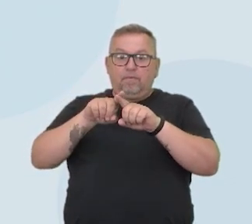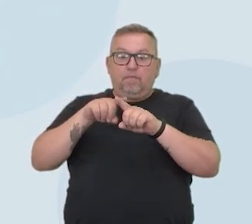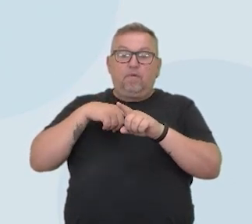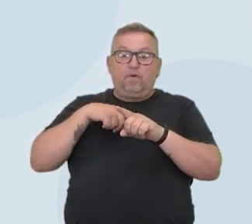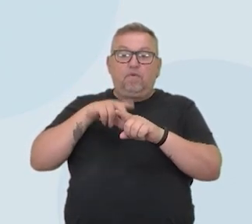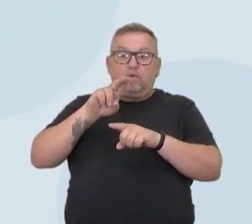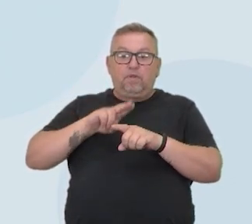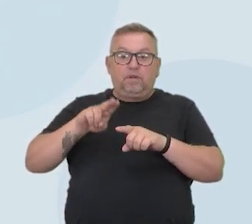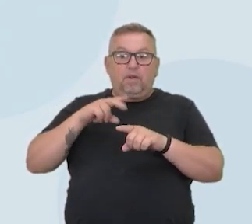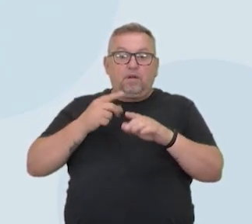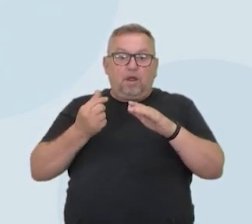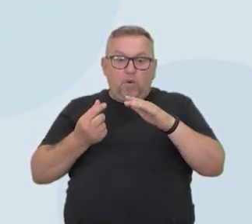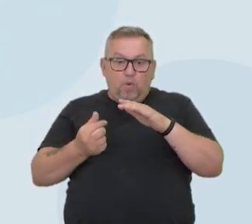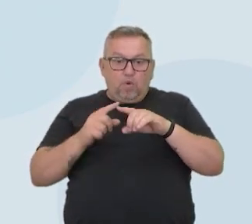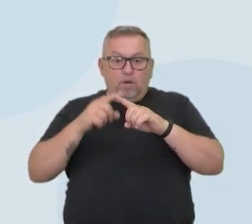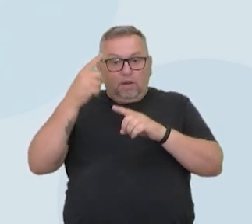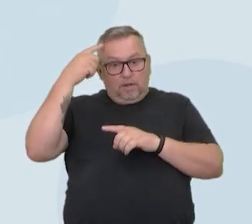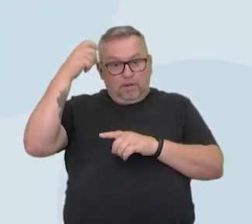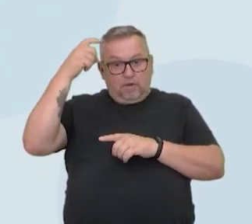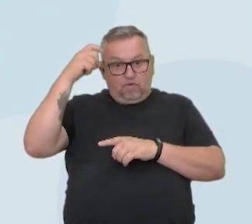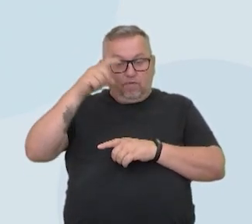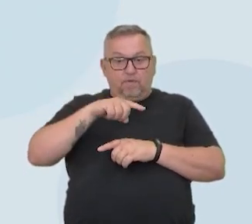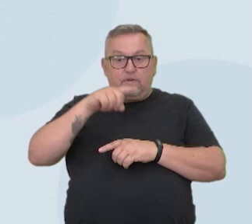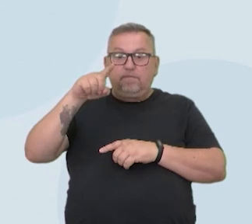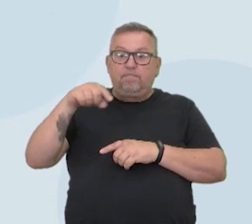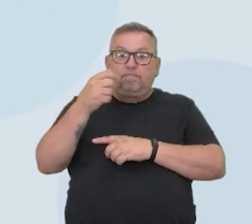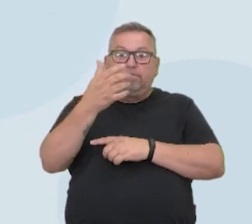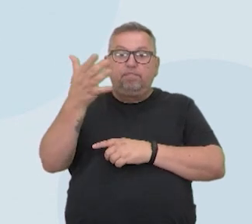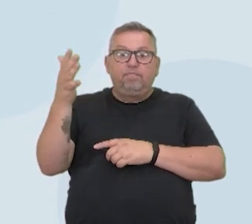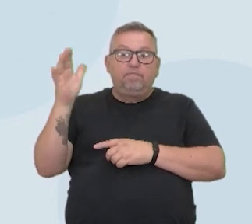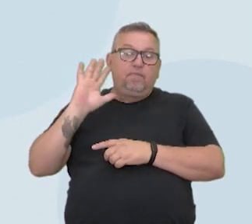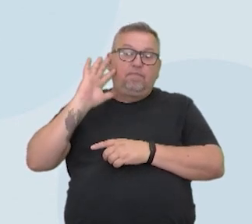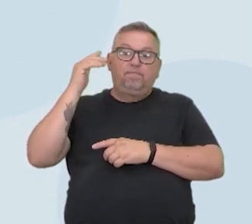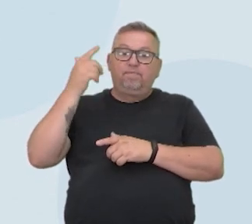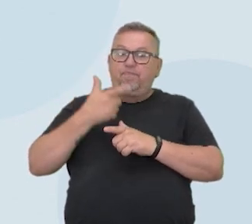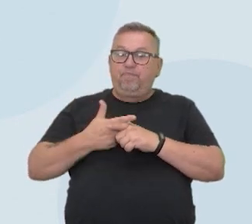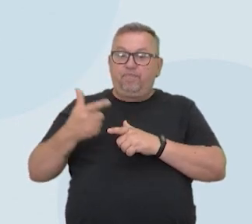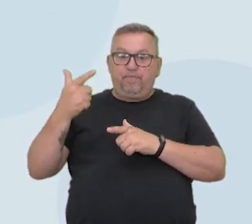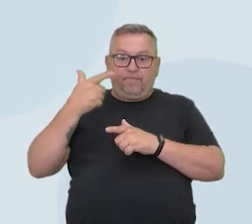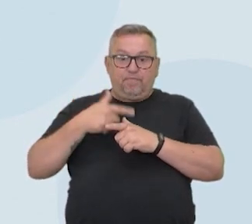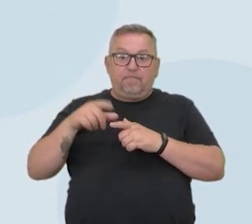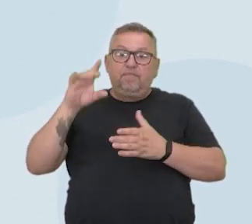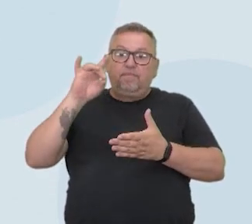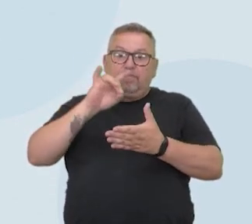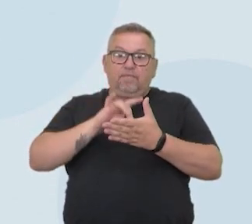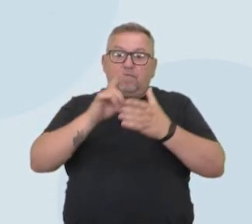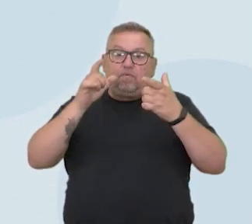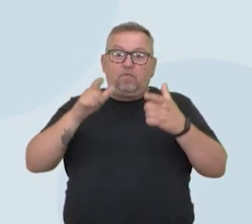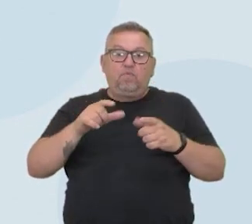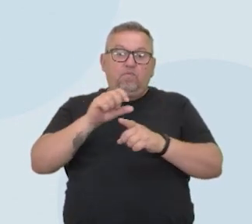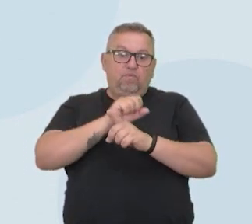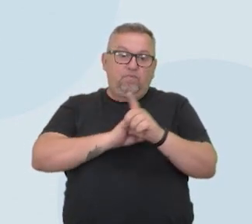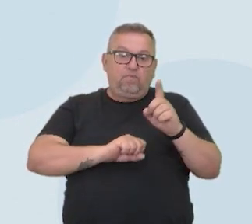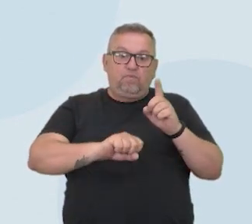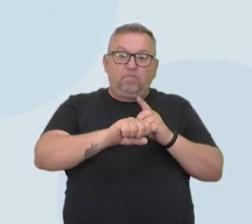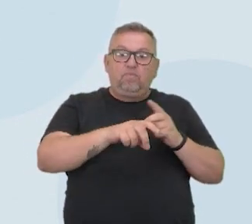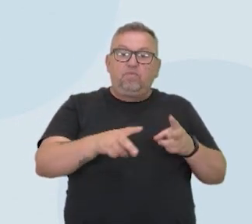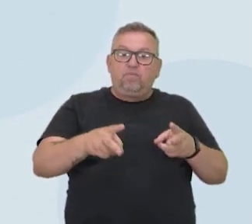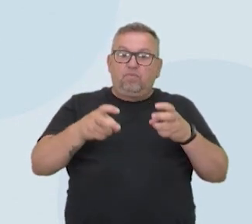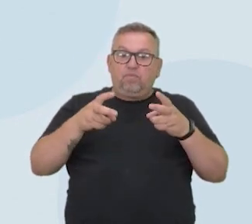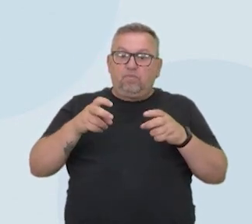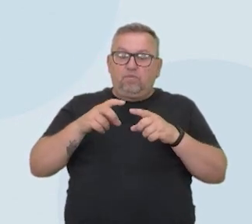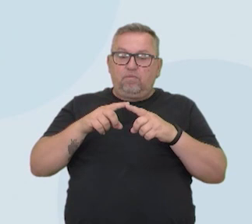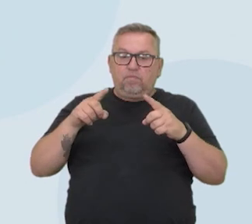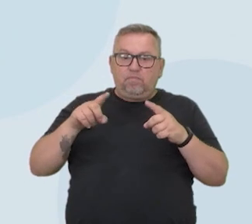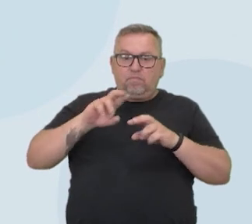recursos criativos relacionados às ciências da natureza para resolver problemas reais do ambiente e da sociedade,